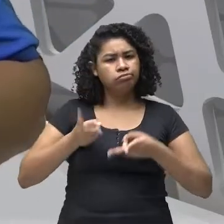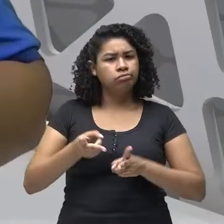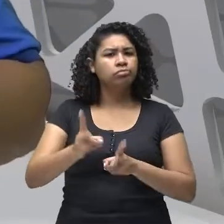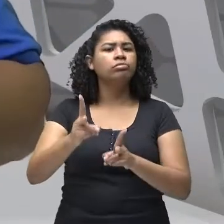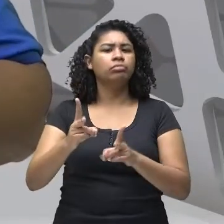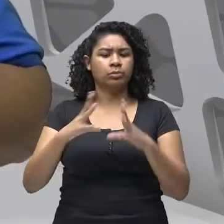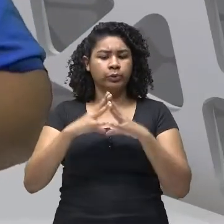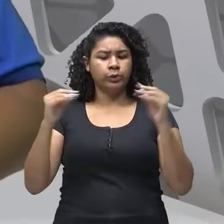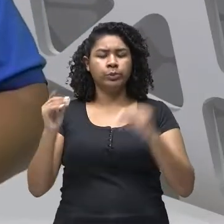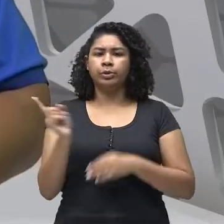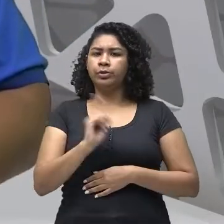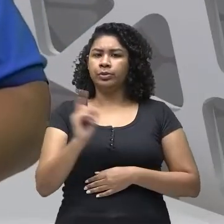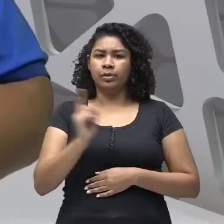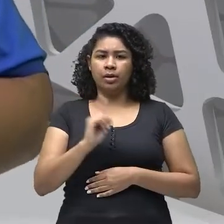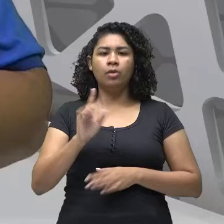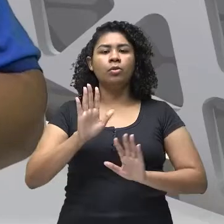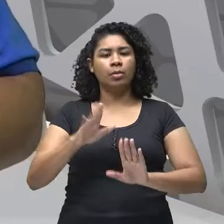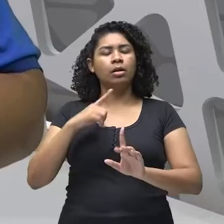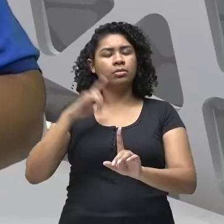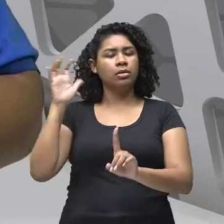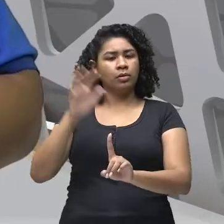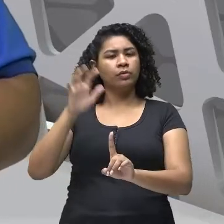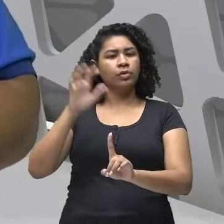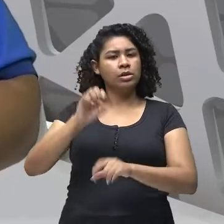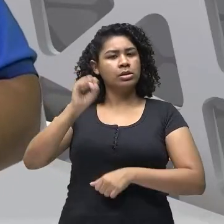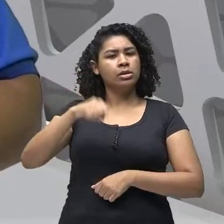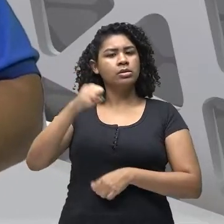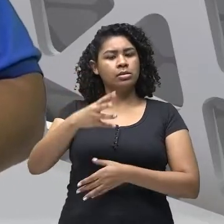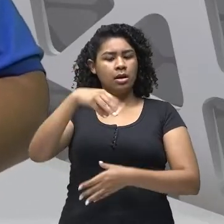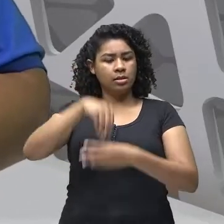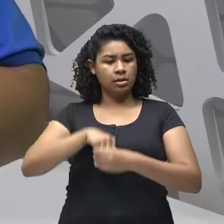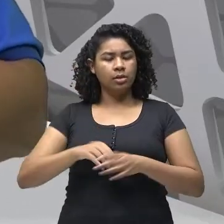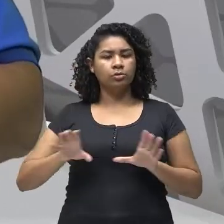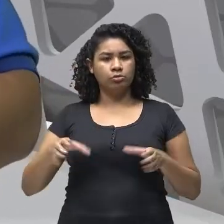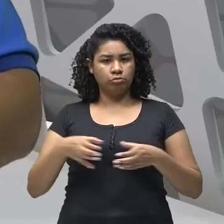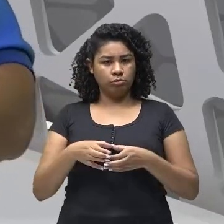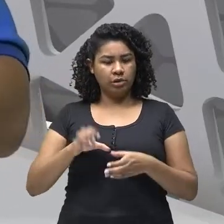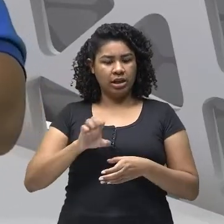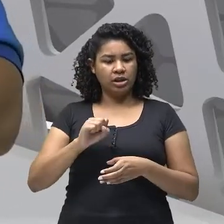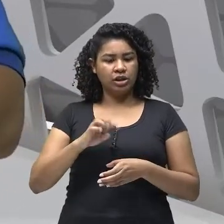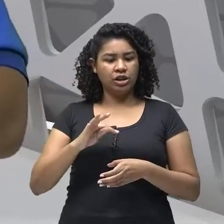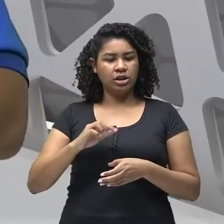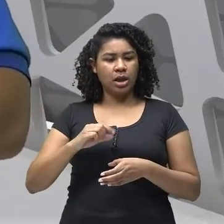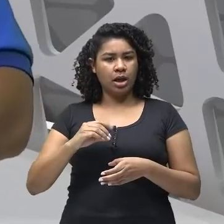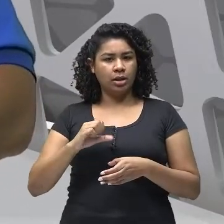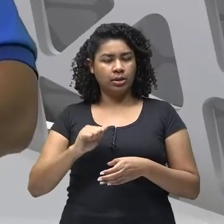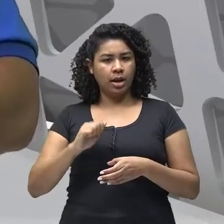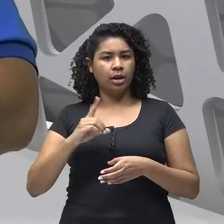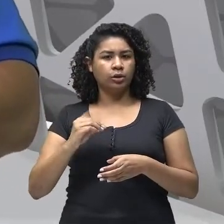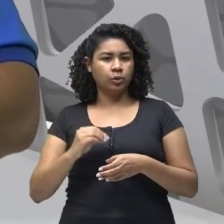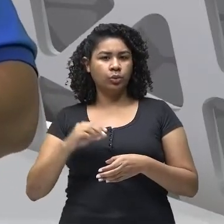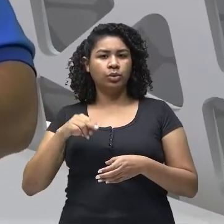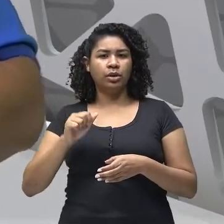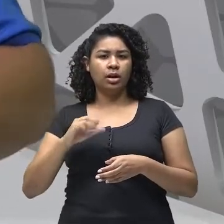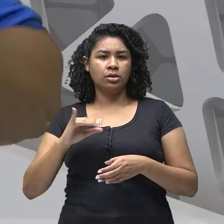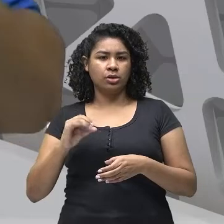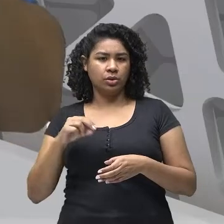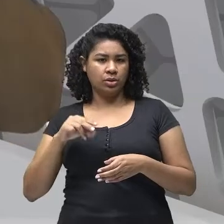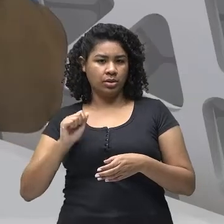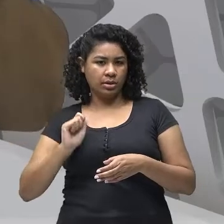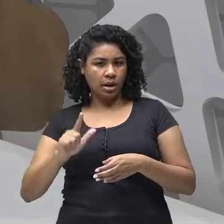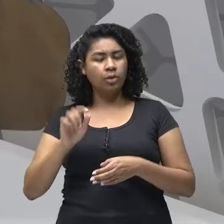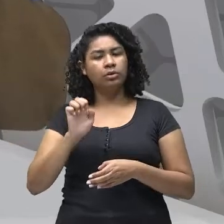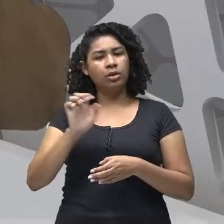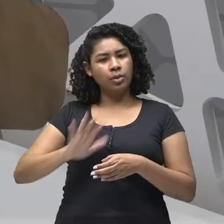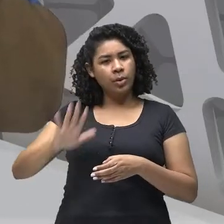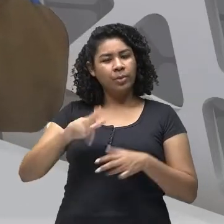não teve mais influência nenhuma dentro dos Estados Nacionais Europeus. Afinal de contas, nós sabemos que até hoje ela